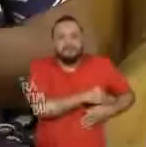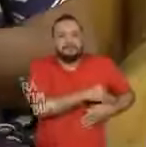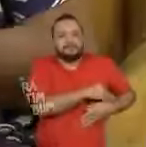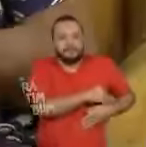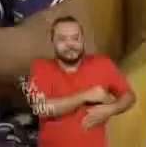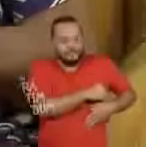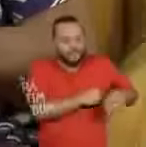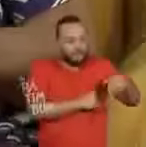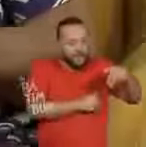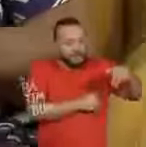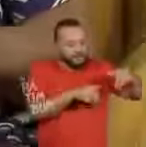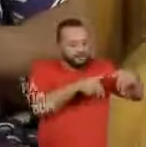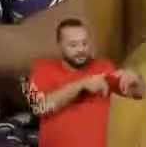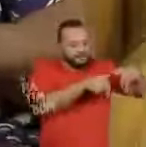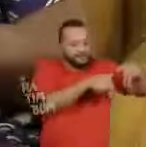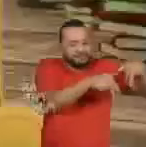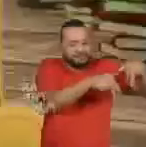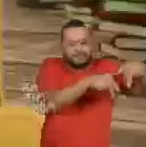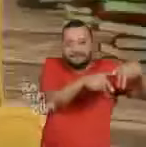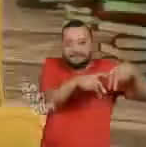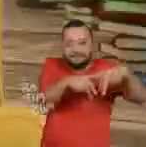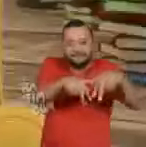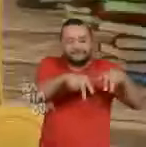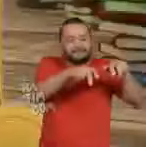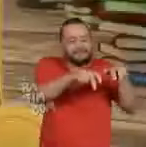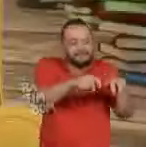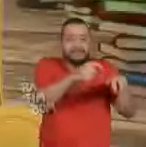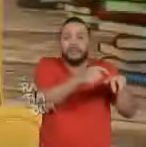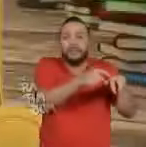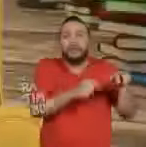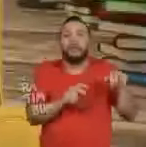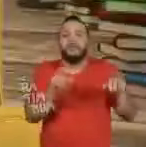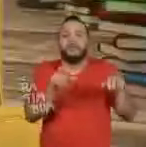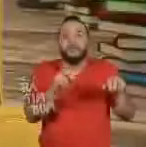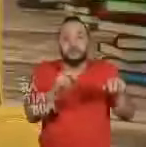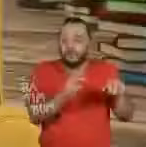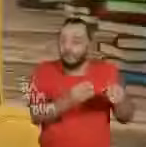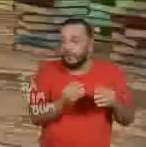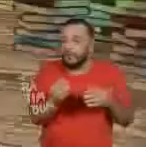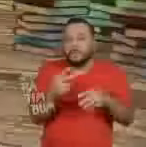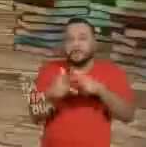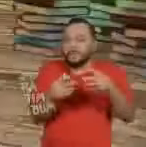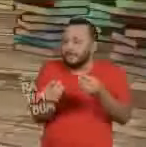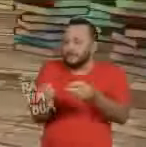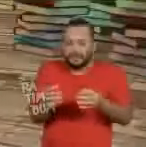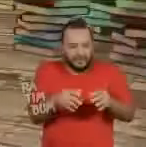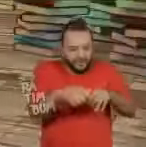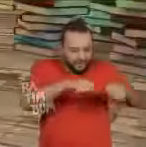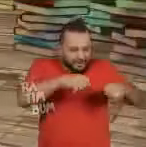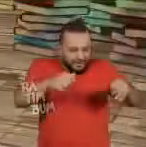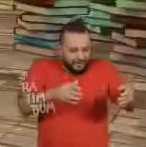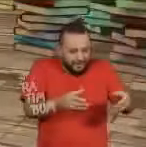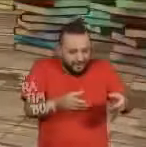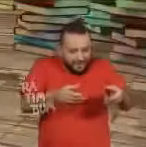trilha de formigas, sentaram-se num banco e o avô desembrulhou o presente, que era um livro. Abriu o